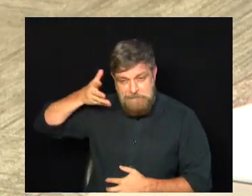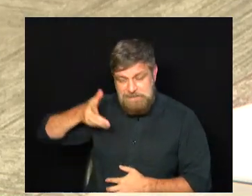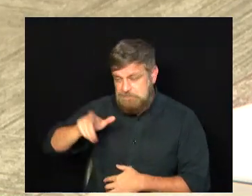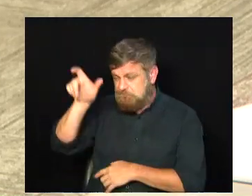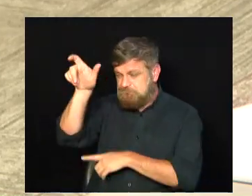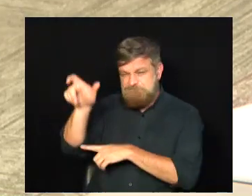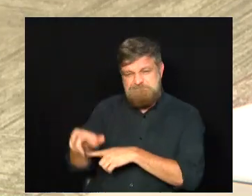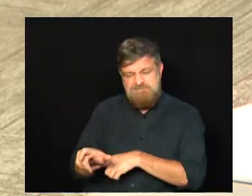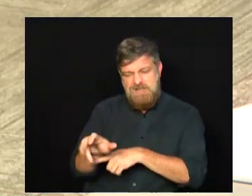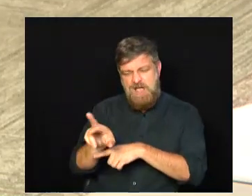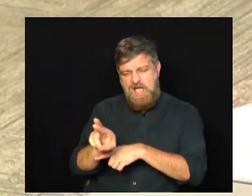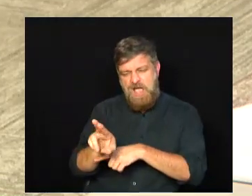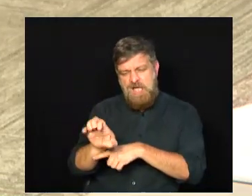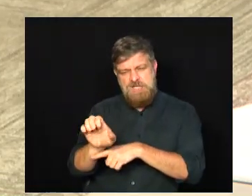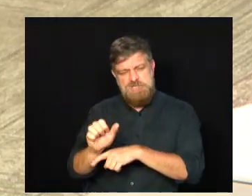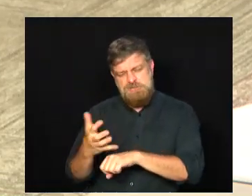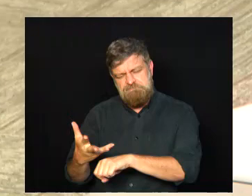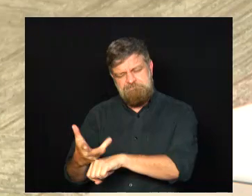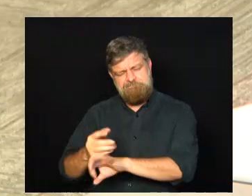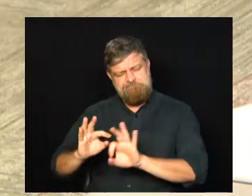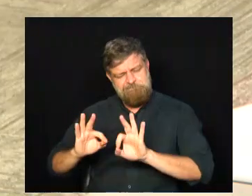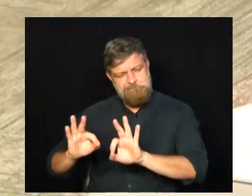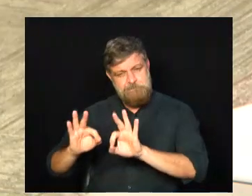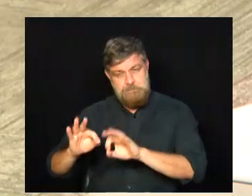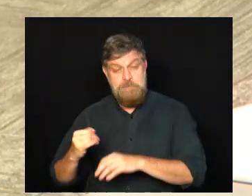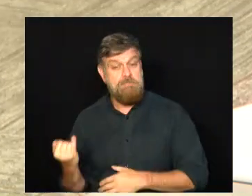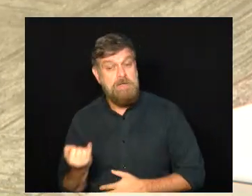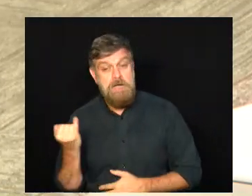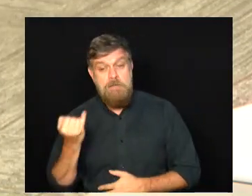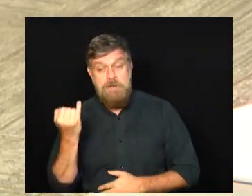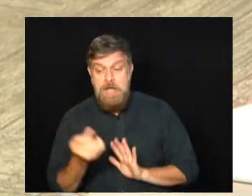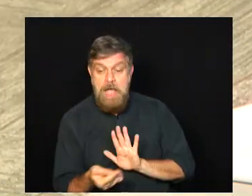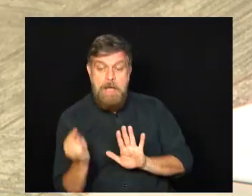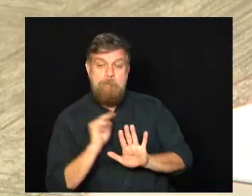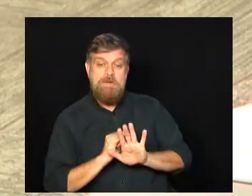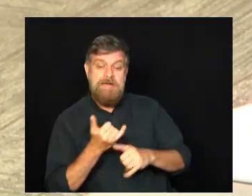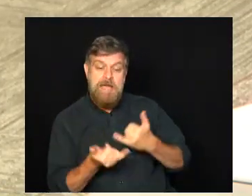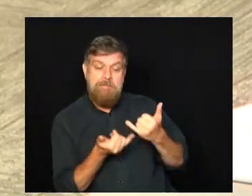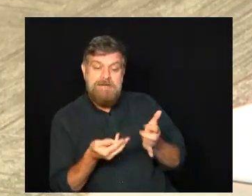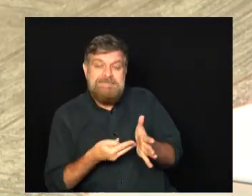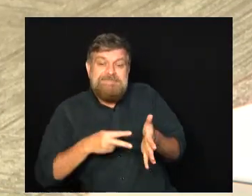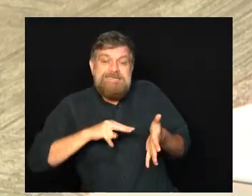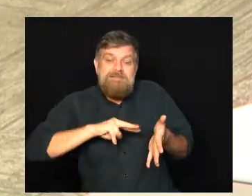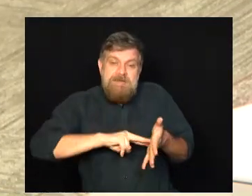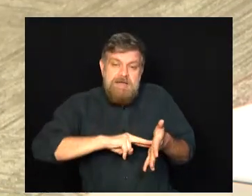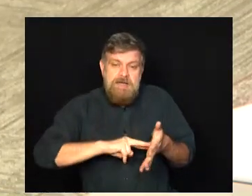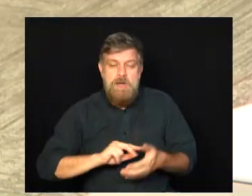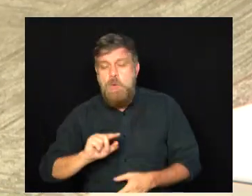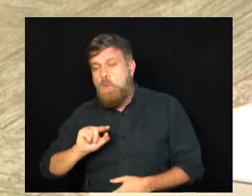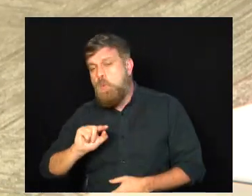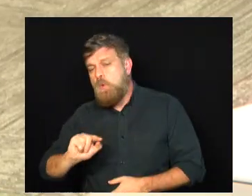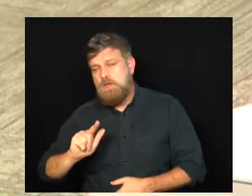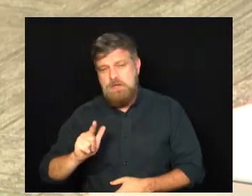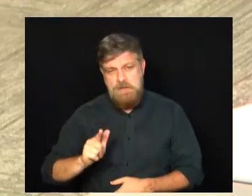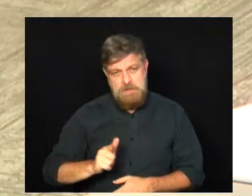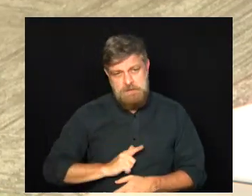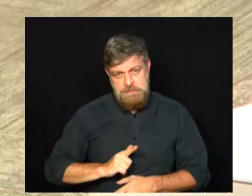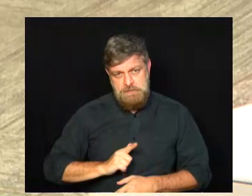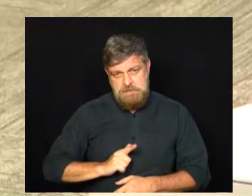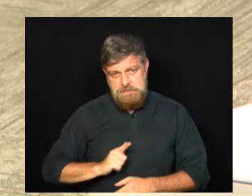o quanto é importante e o que está por detrás, né, do brincar. a questão tanto